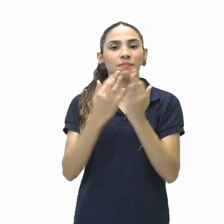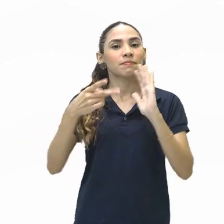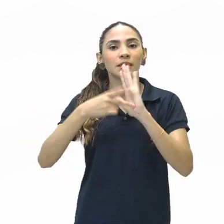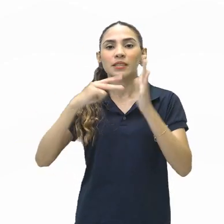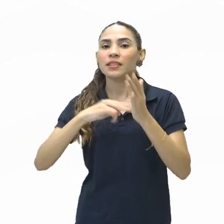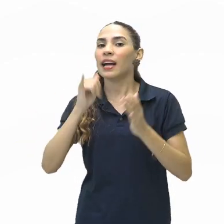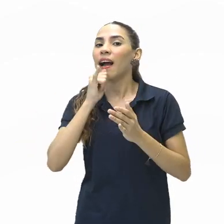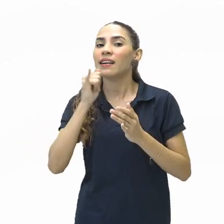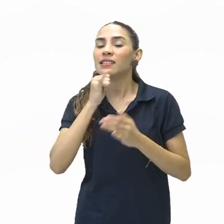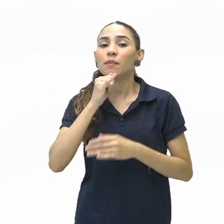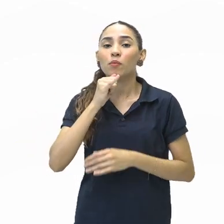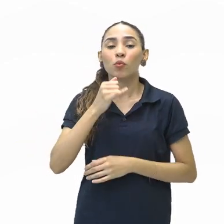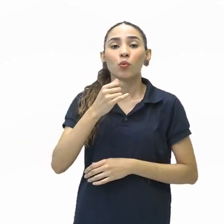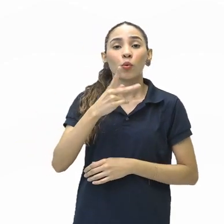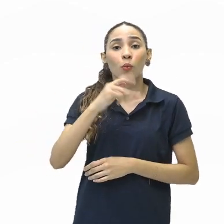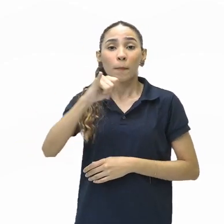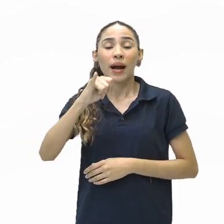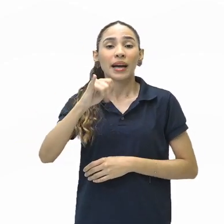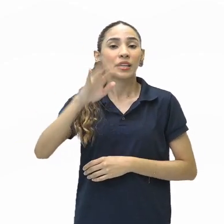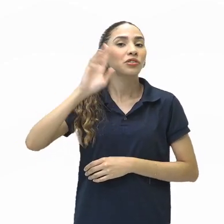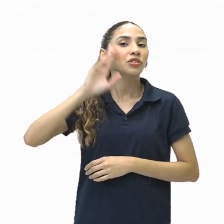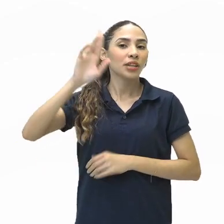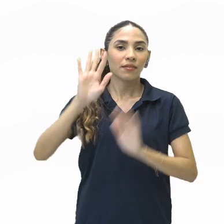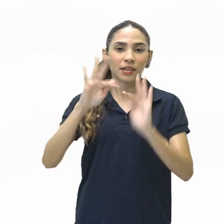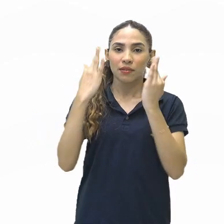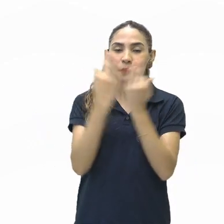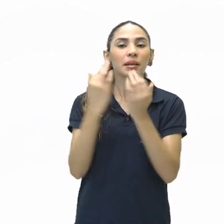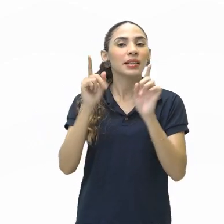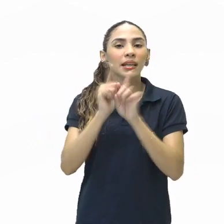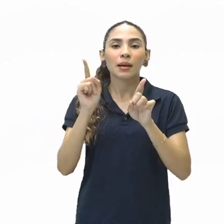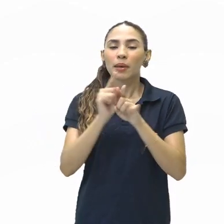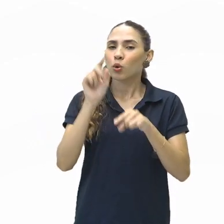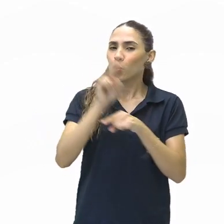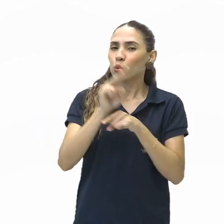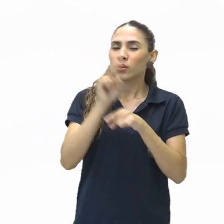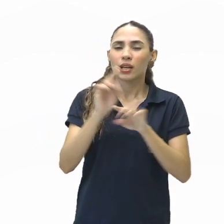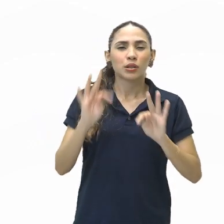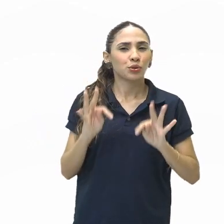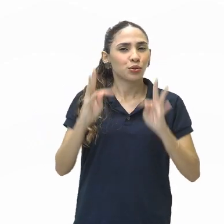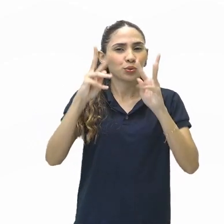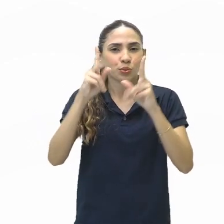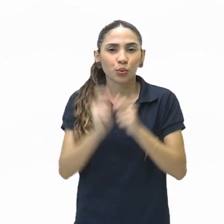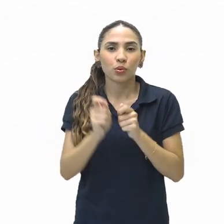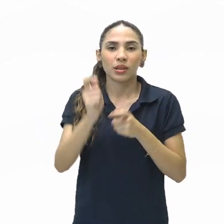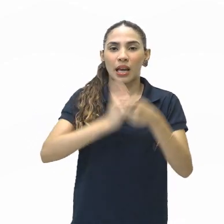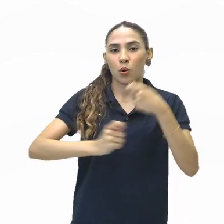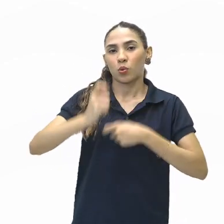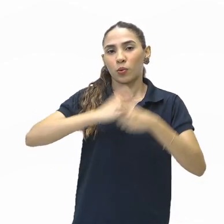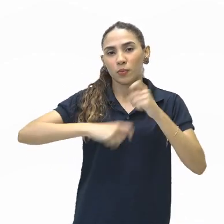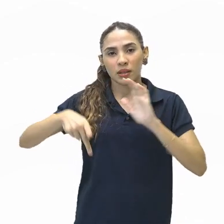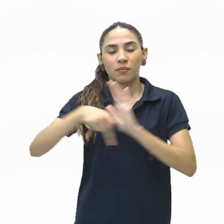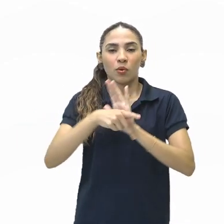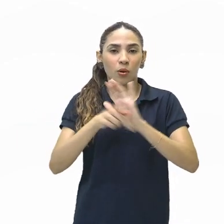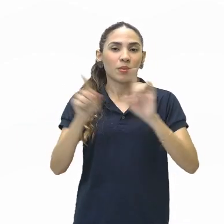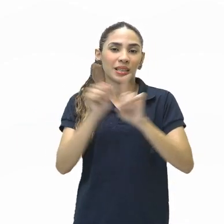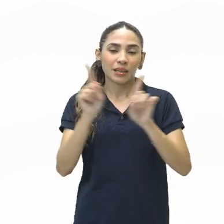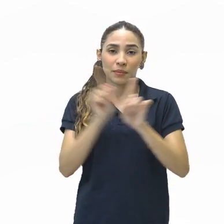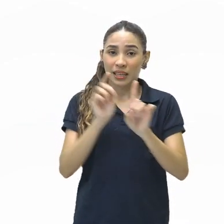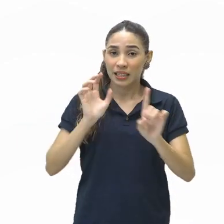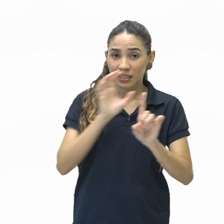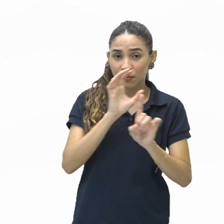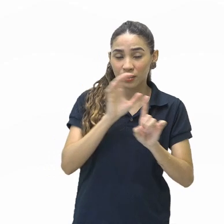o chefe da família e administrador de toda a extensão econômica e de toda a